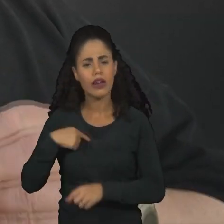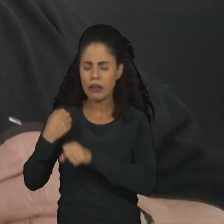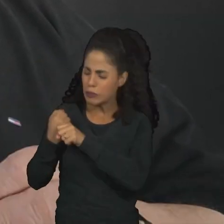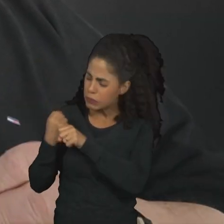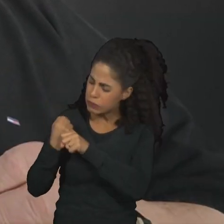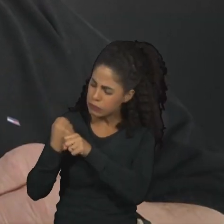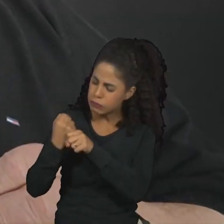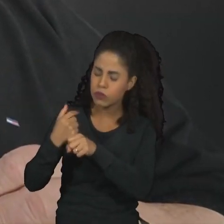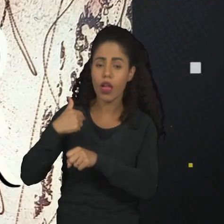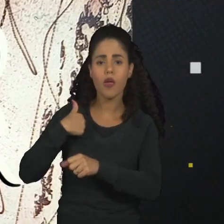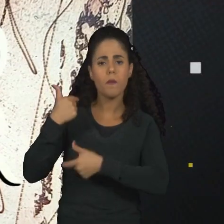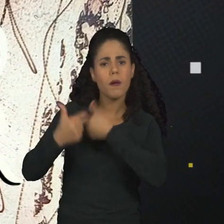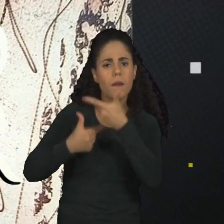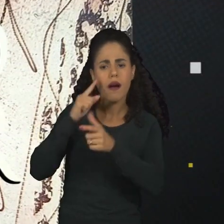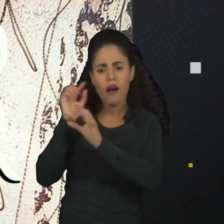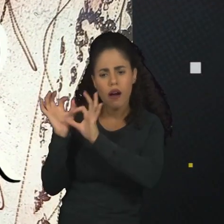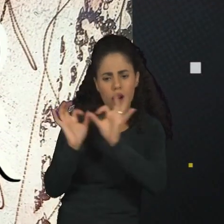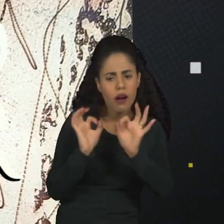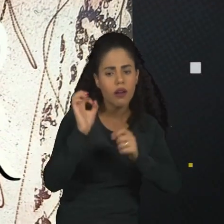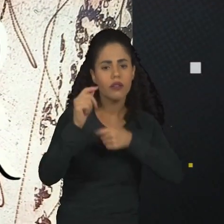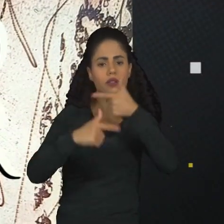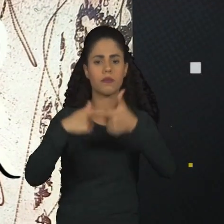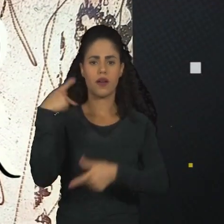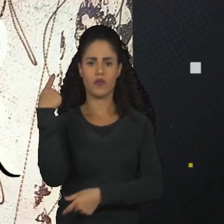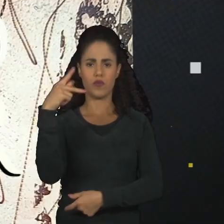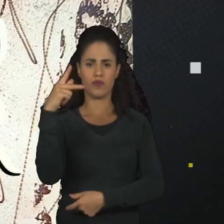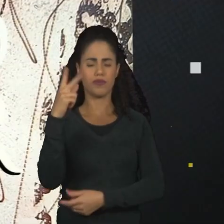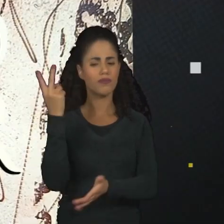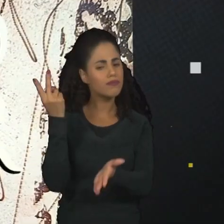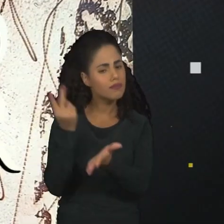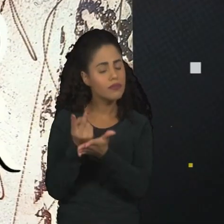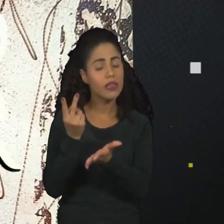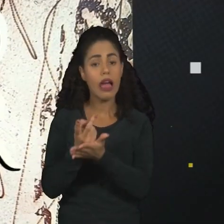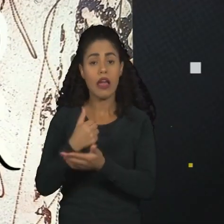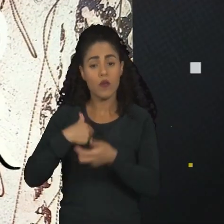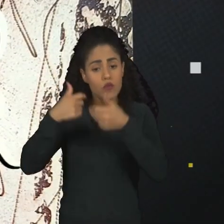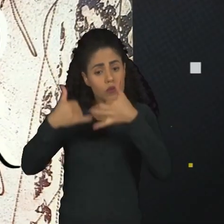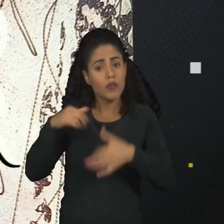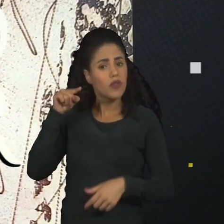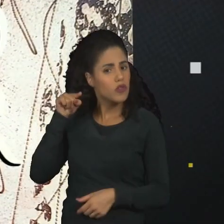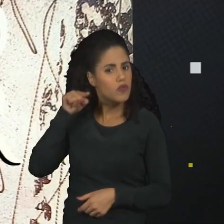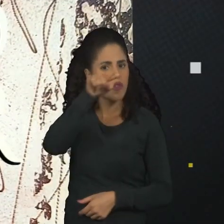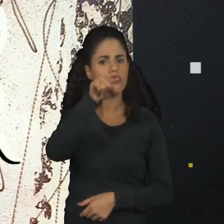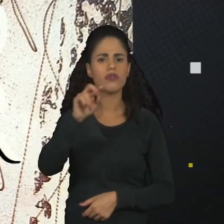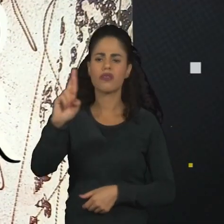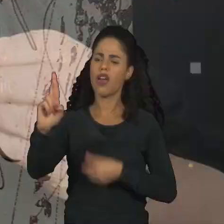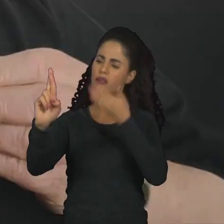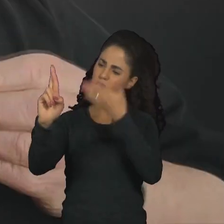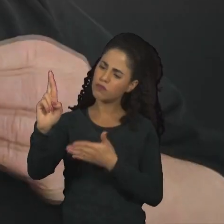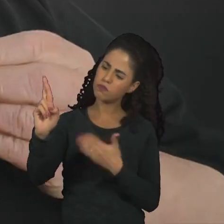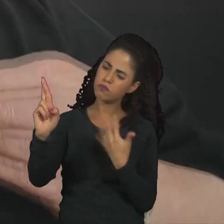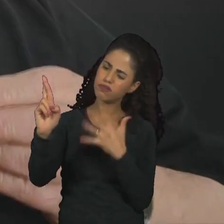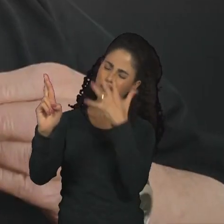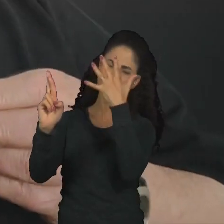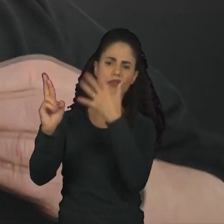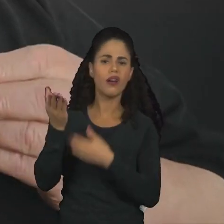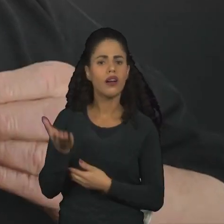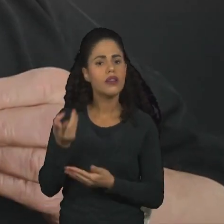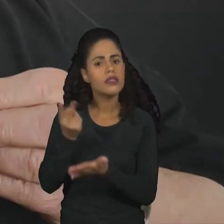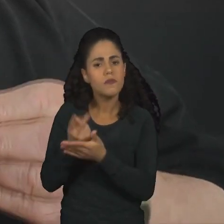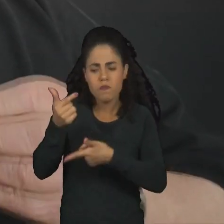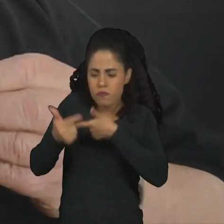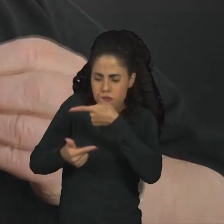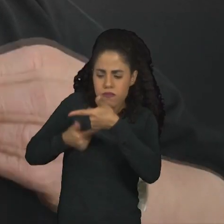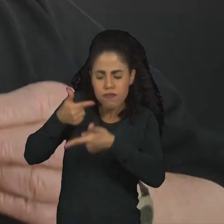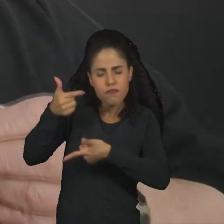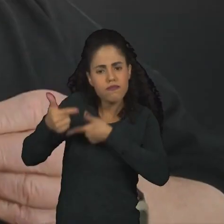eu acompanho você e posso dizer que você é um exemplo de um trabalho feito a partir